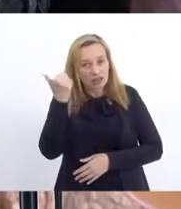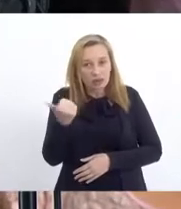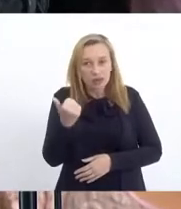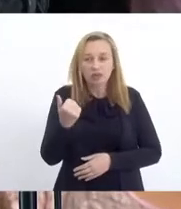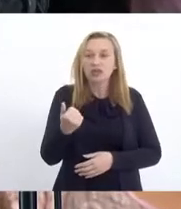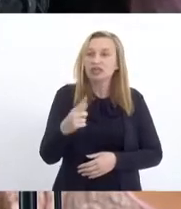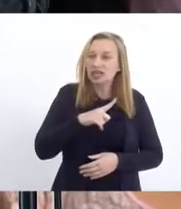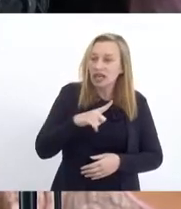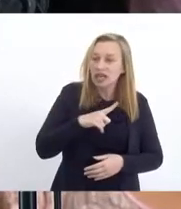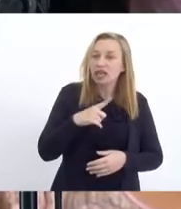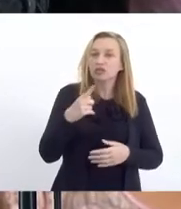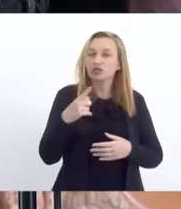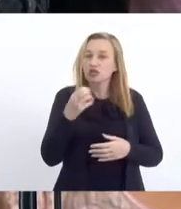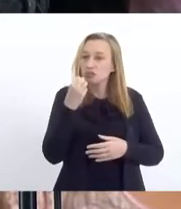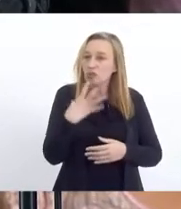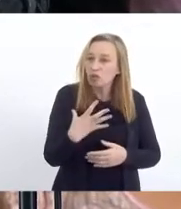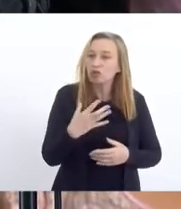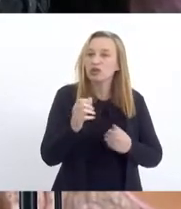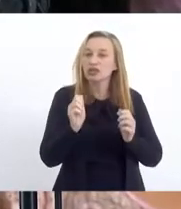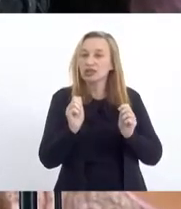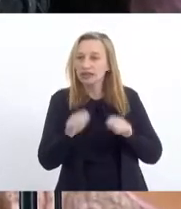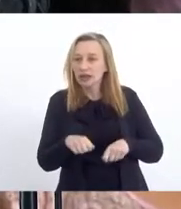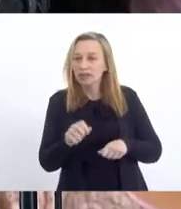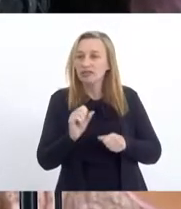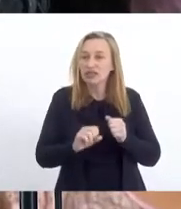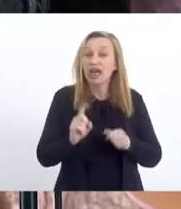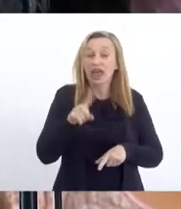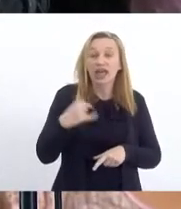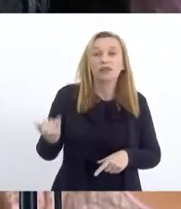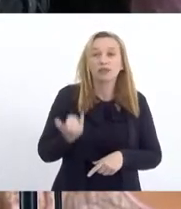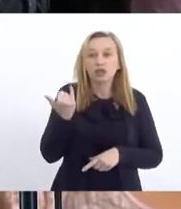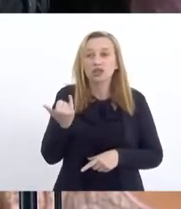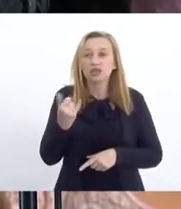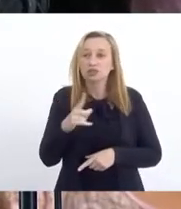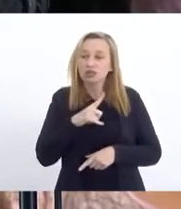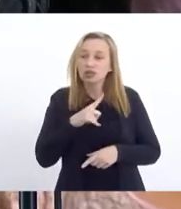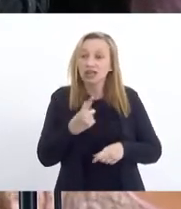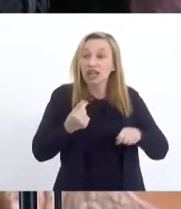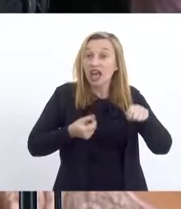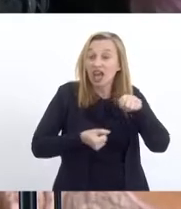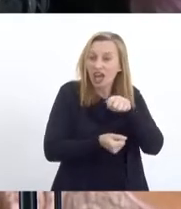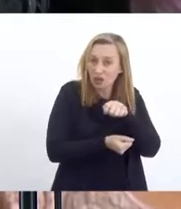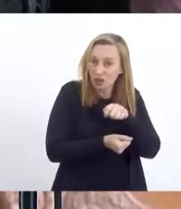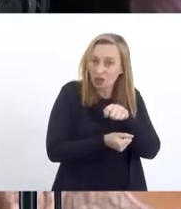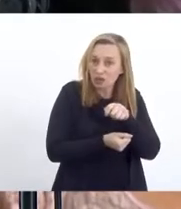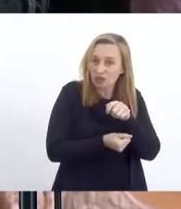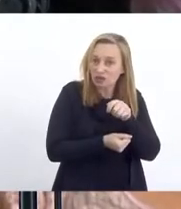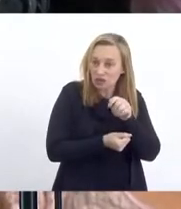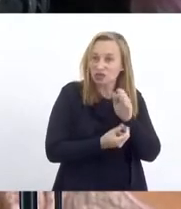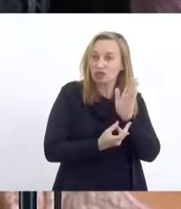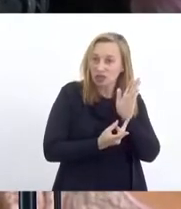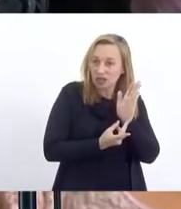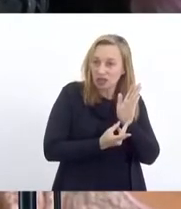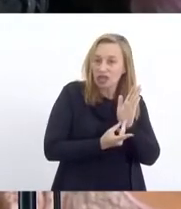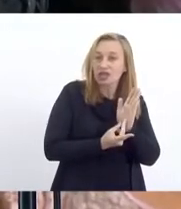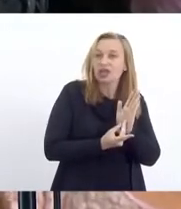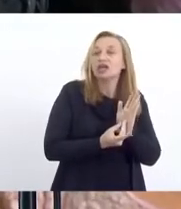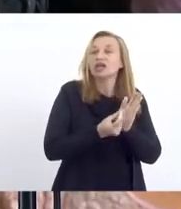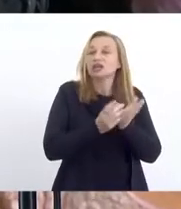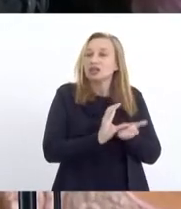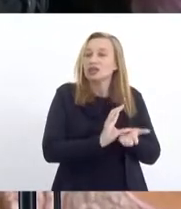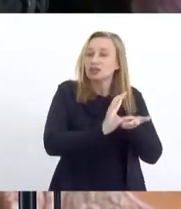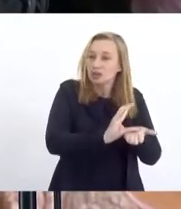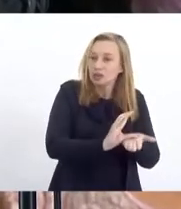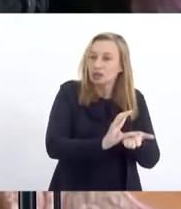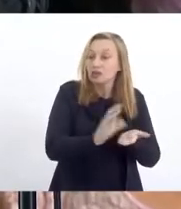vocação, aquilo que dá para ser feito, mas é muito importante quando a gente tem recurso, tem pacificação